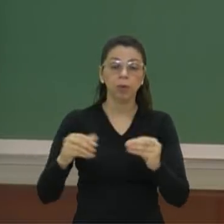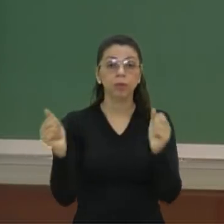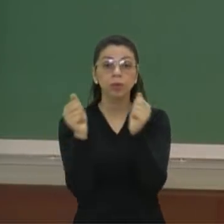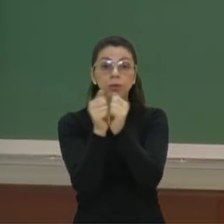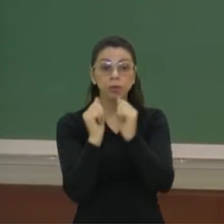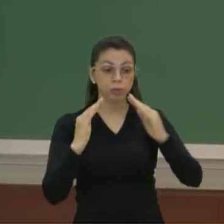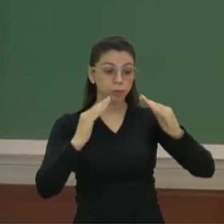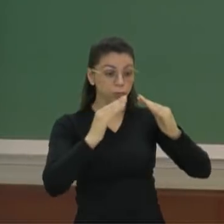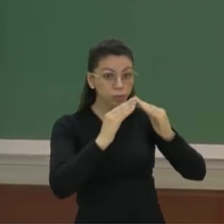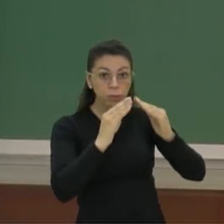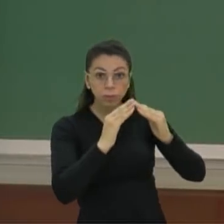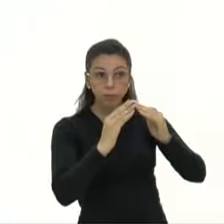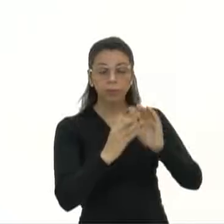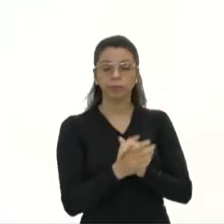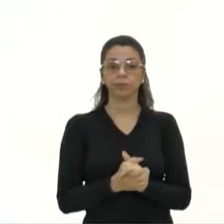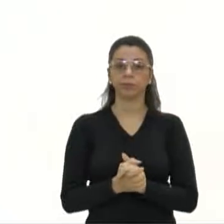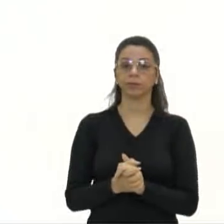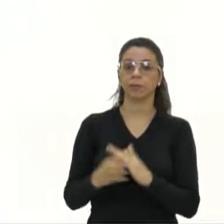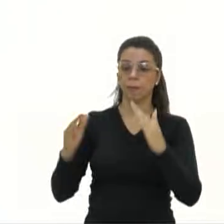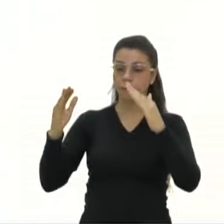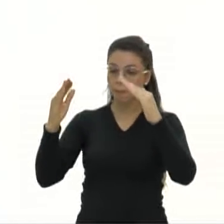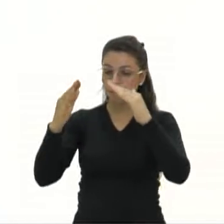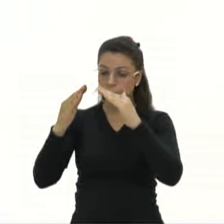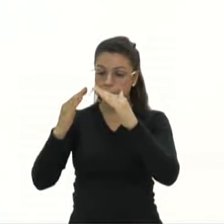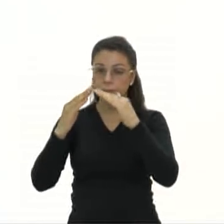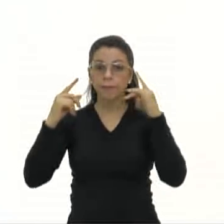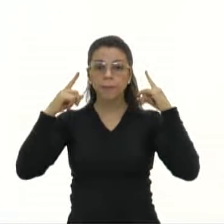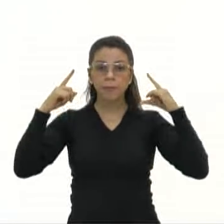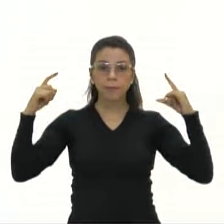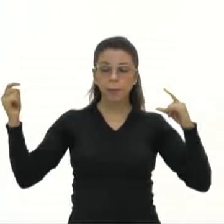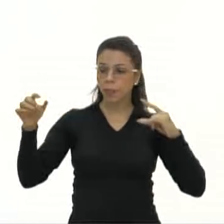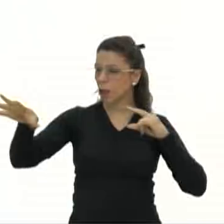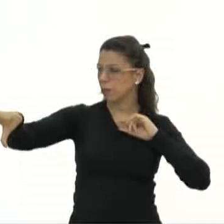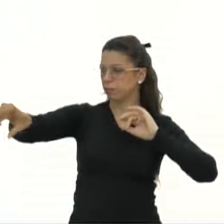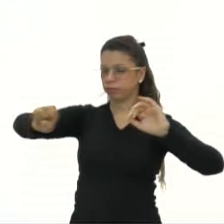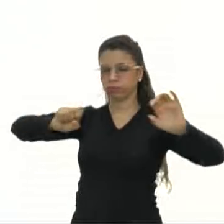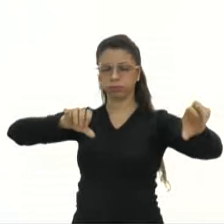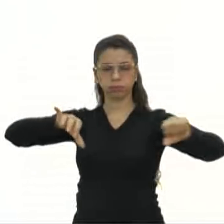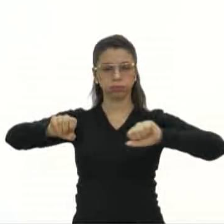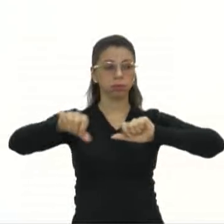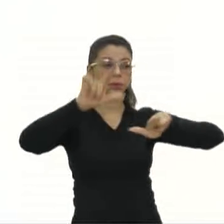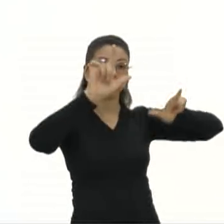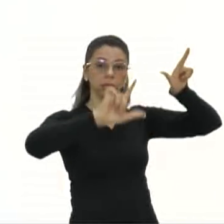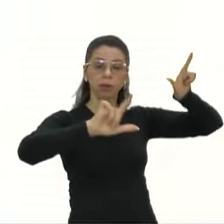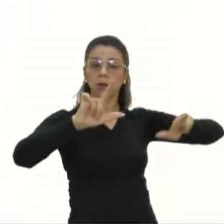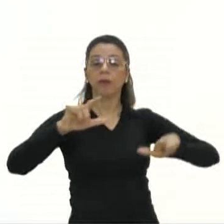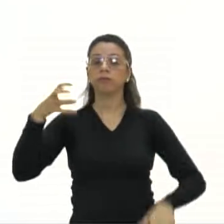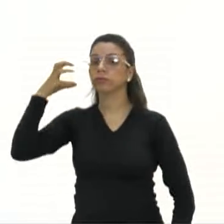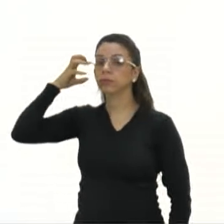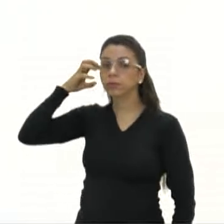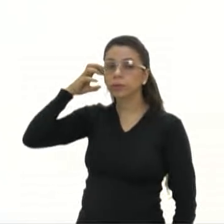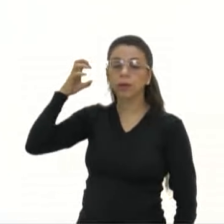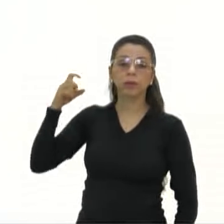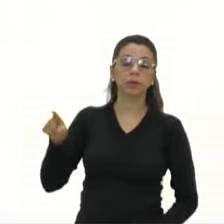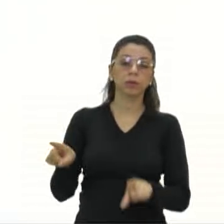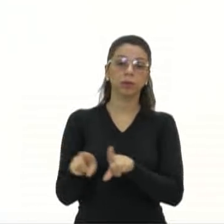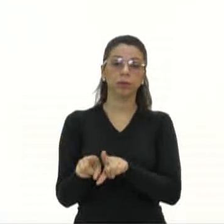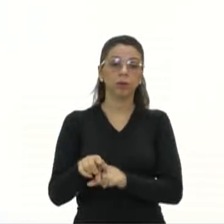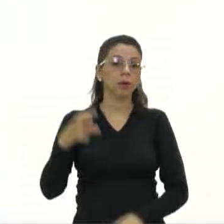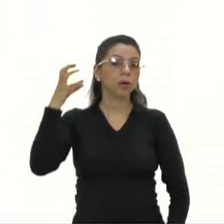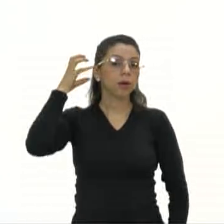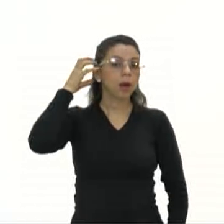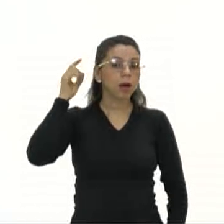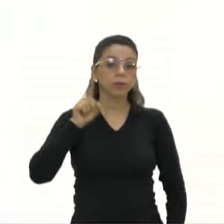O barulho em casa vem de todos os lados. Volume alto da TV e do aparelho de som, o rádio ligado